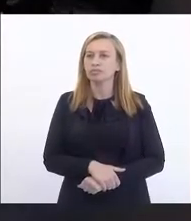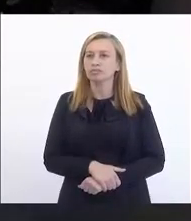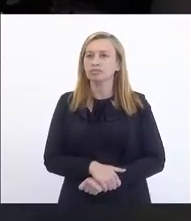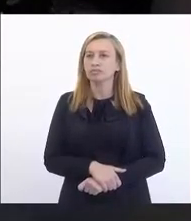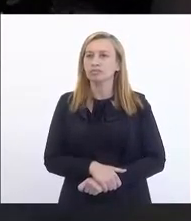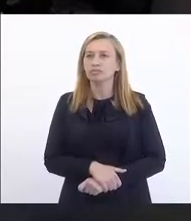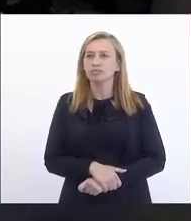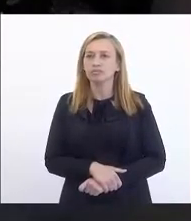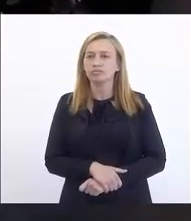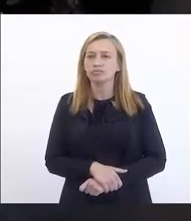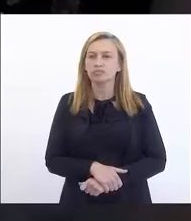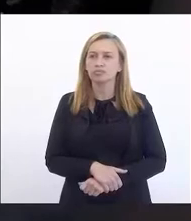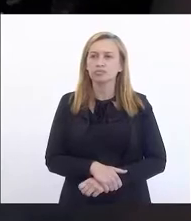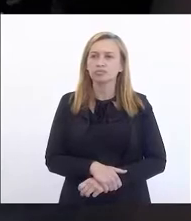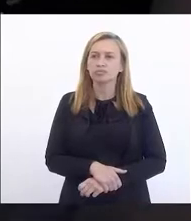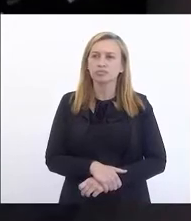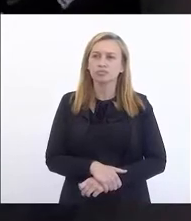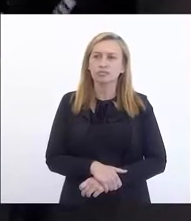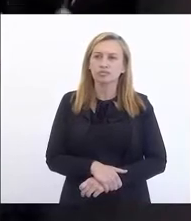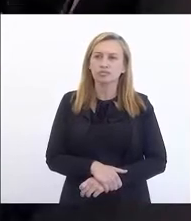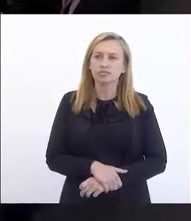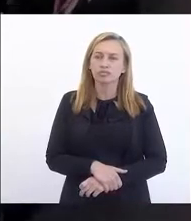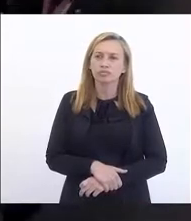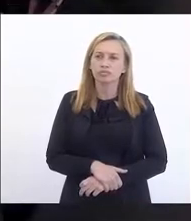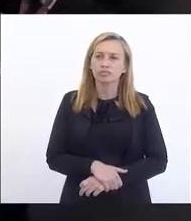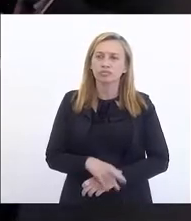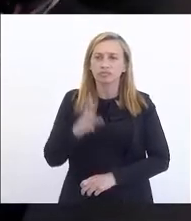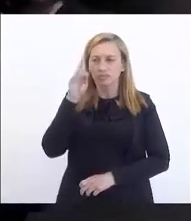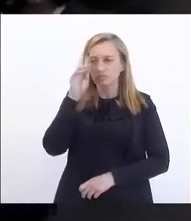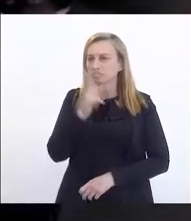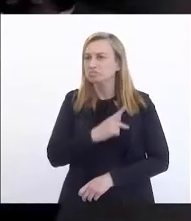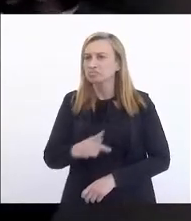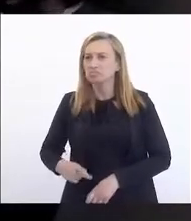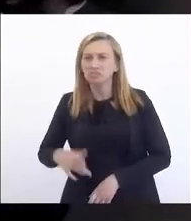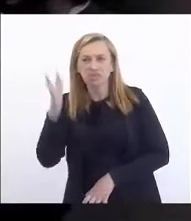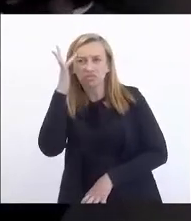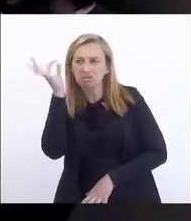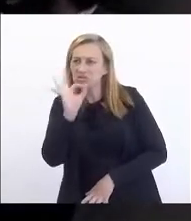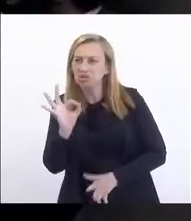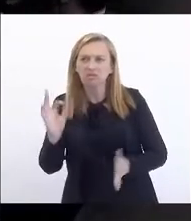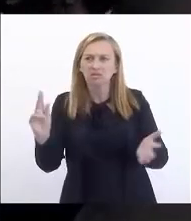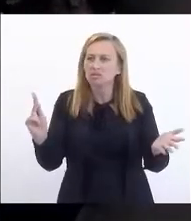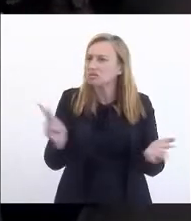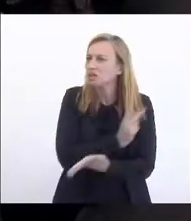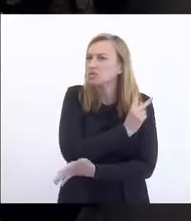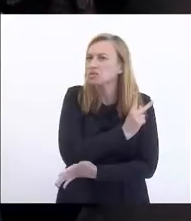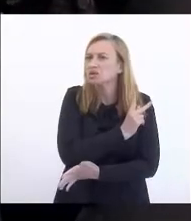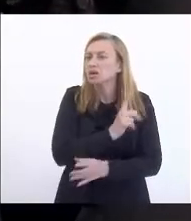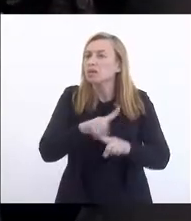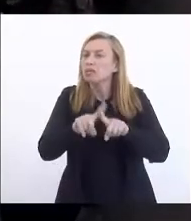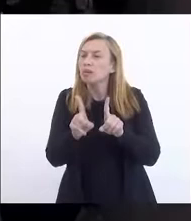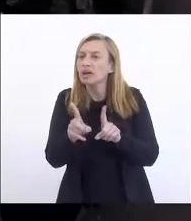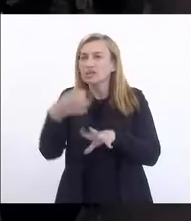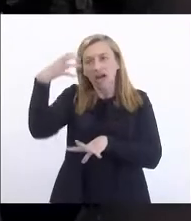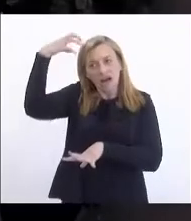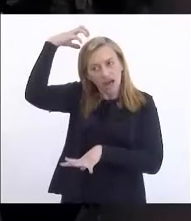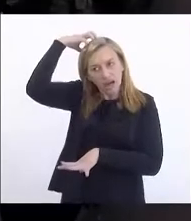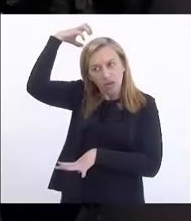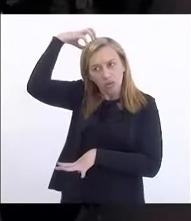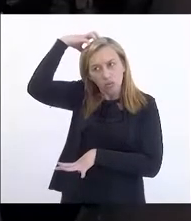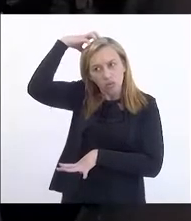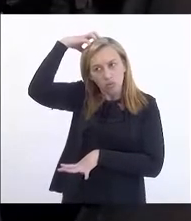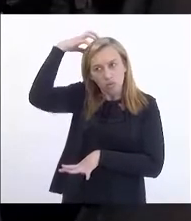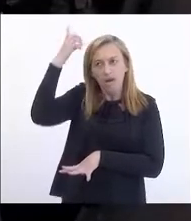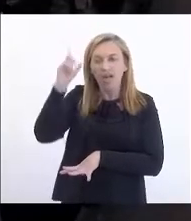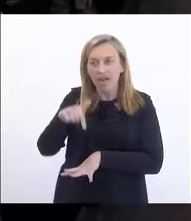Presidente, eu não sei o que está acontecendo, mas a culpa deve